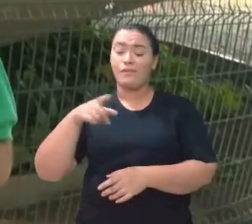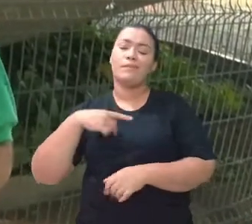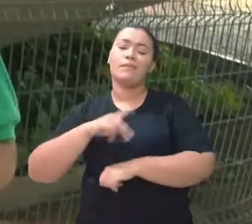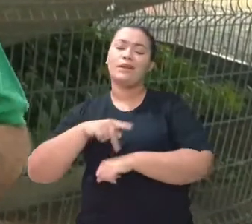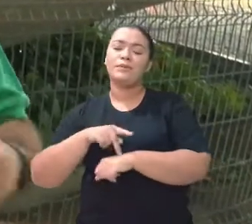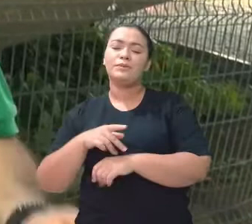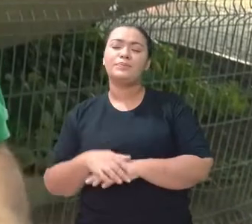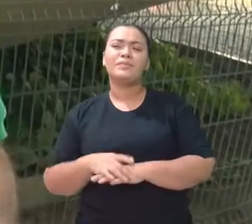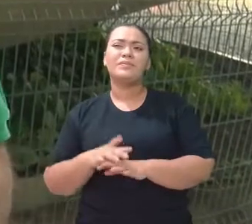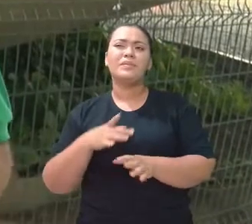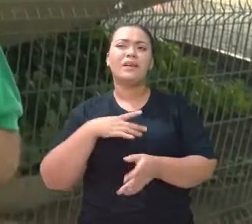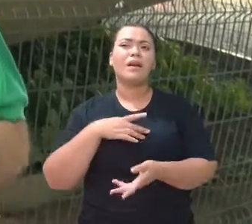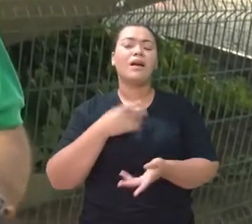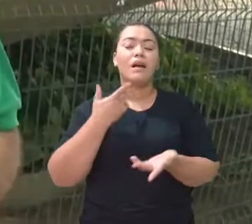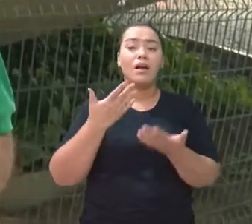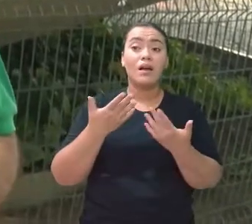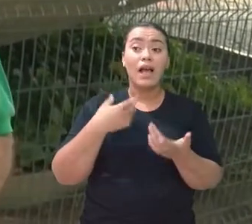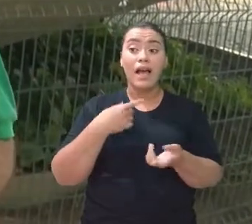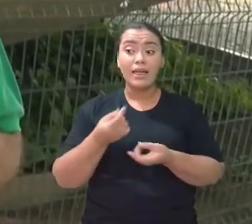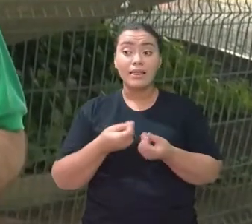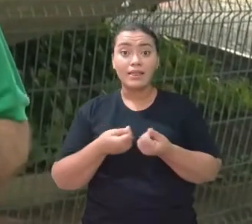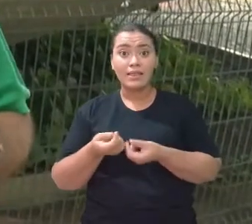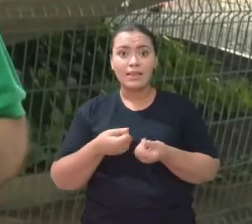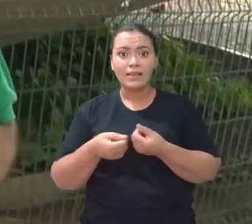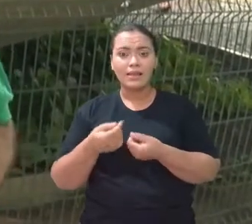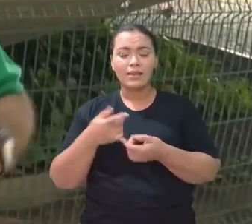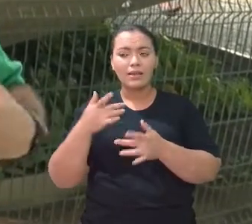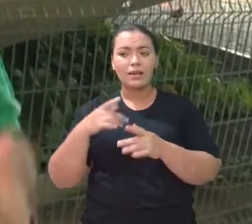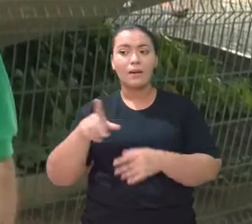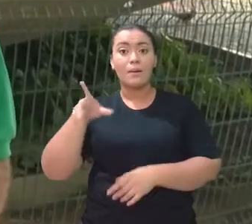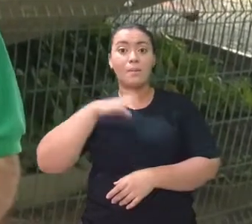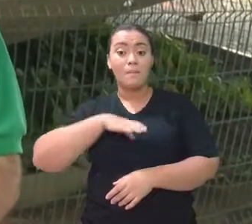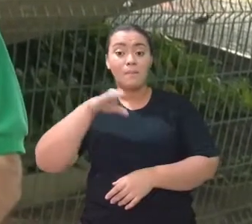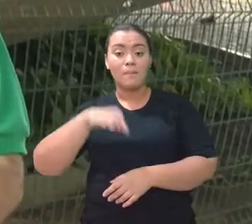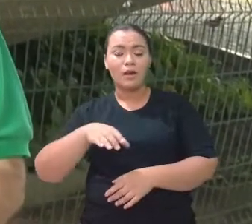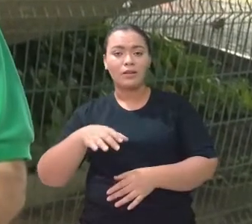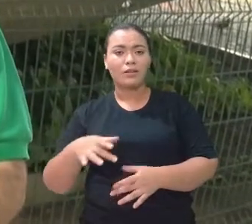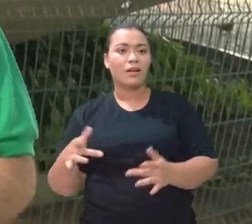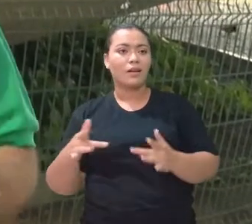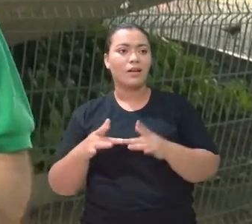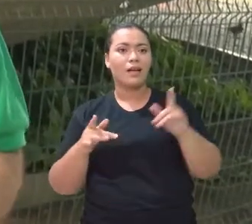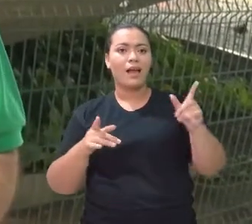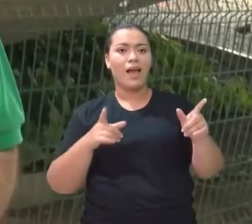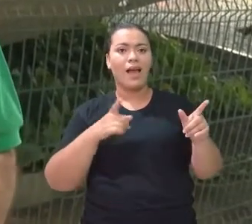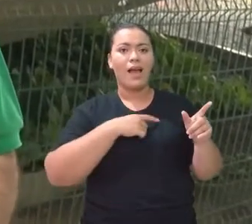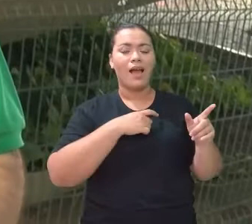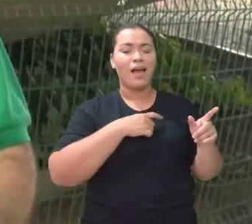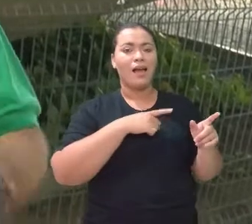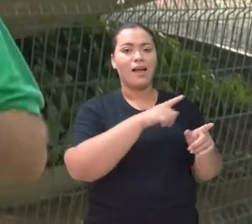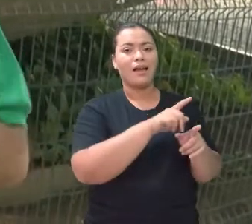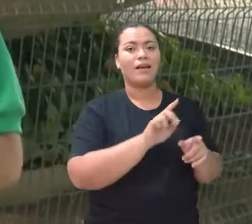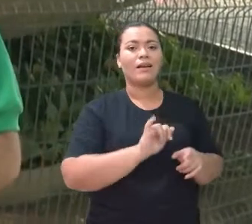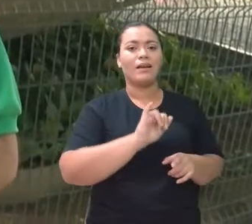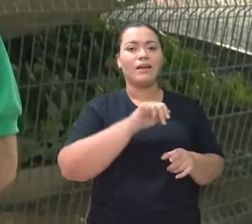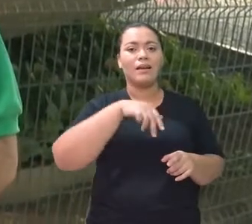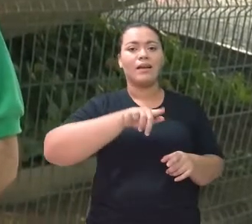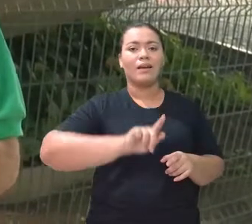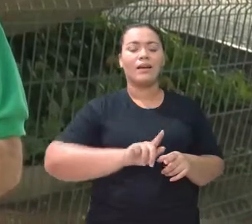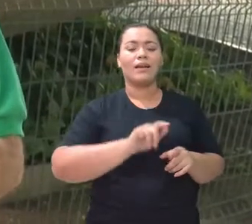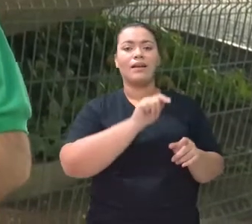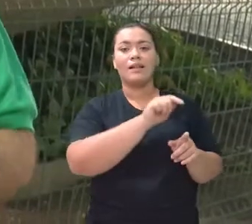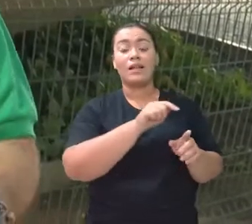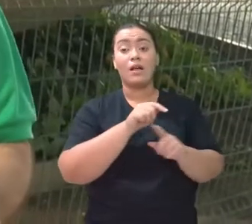né, o comércio, né, de Portugal com a Inglaterra, sob a ameaça de invasão dos franceses, o rei